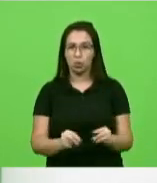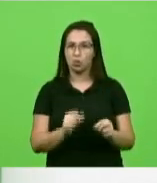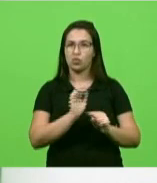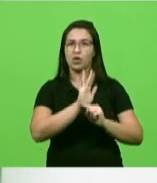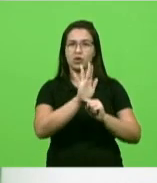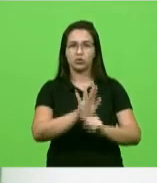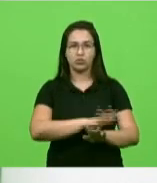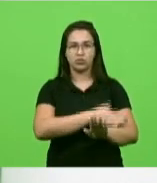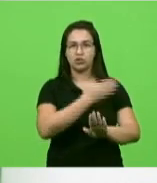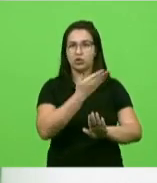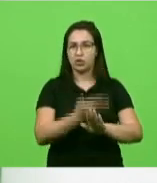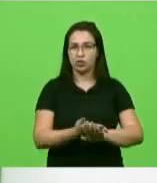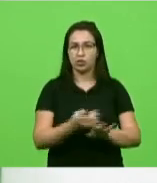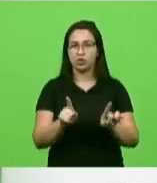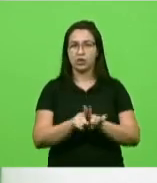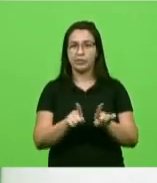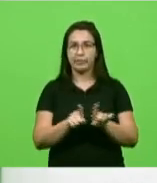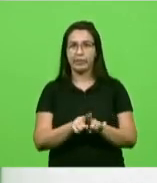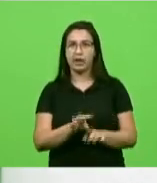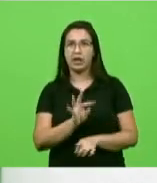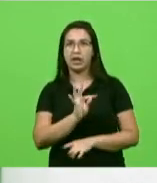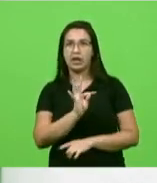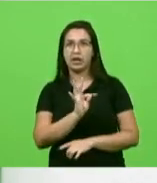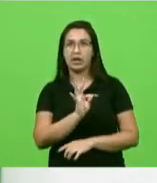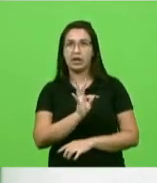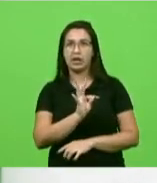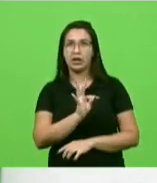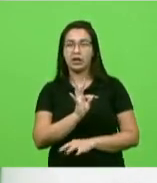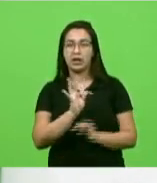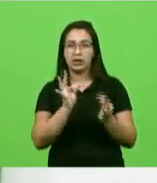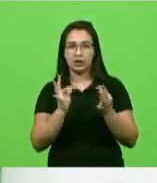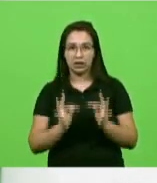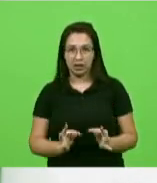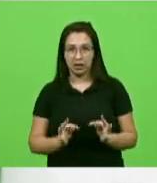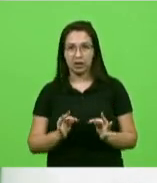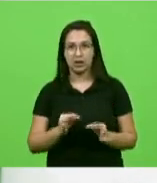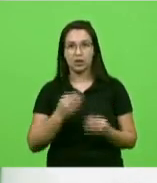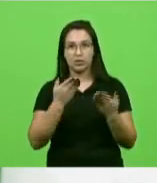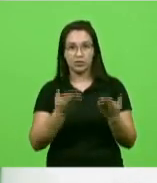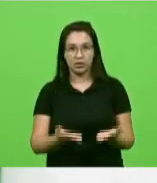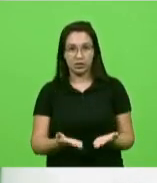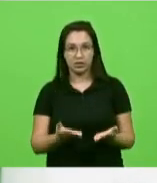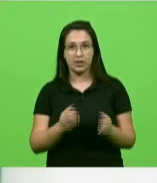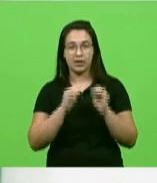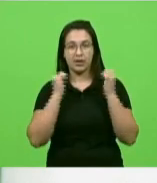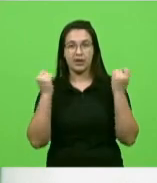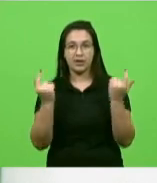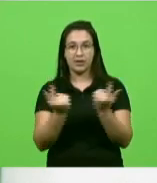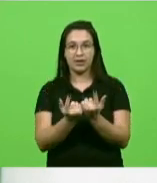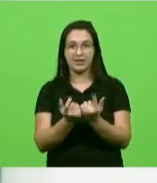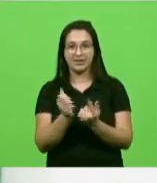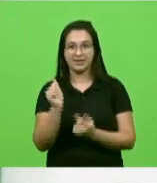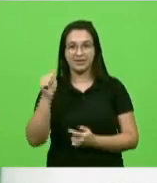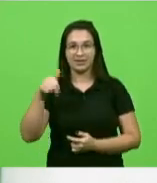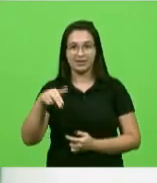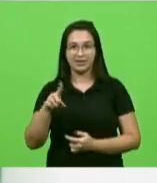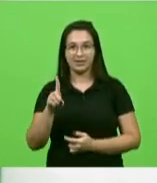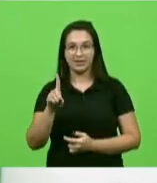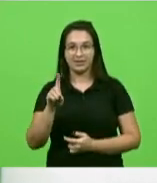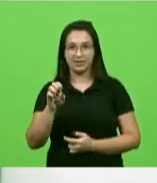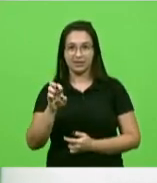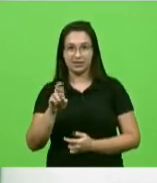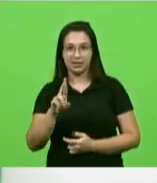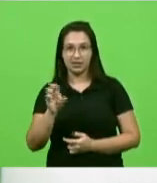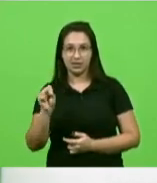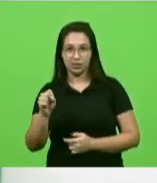todo o dia, a equipe técnica da ALESC, Anderson Barbosa e Daniel Oliveira,